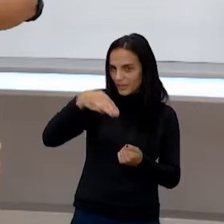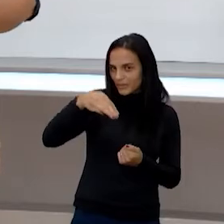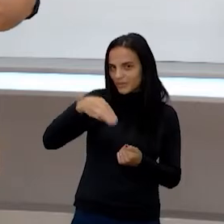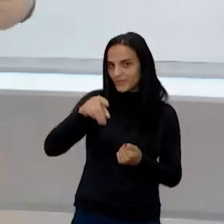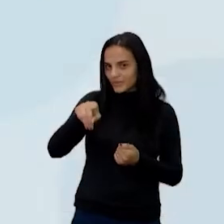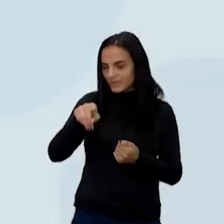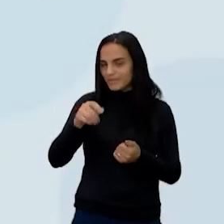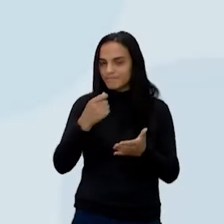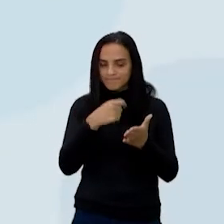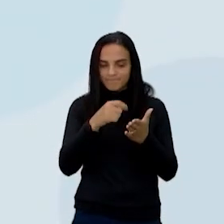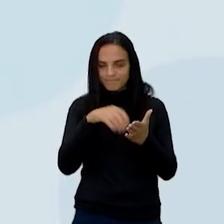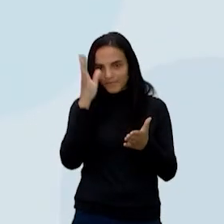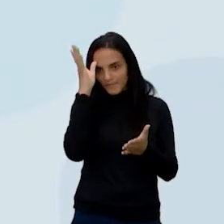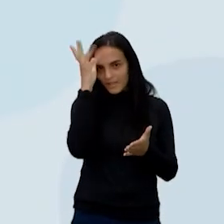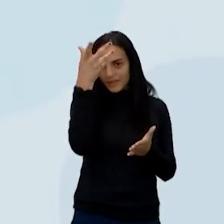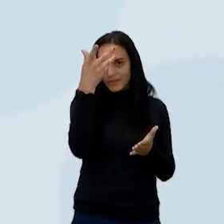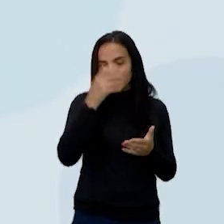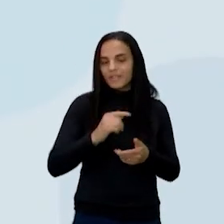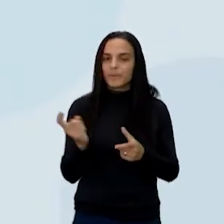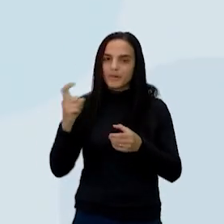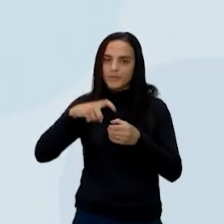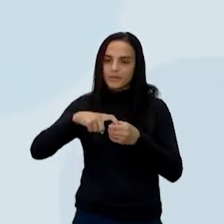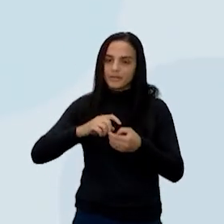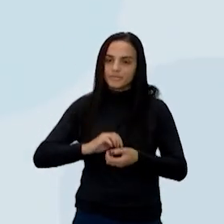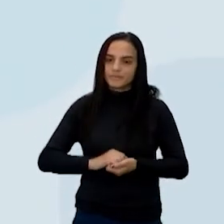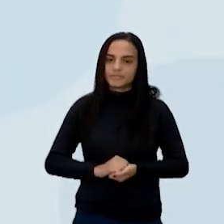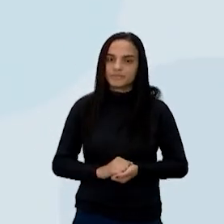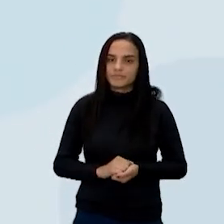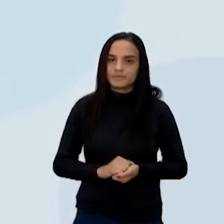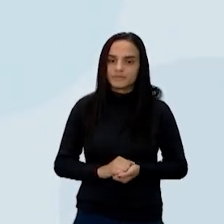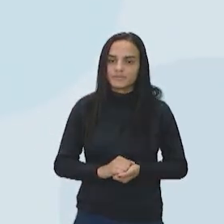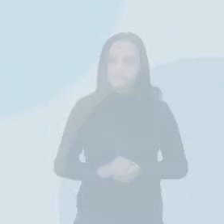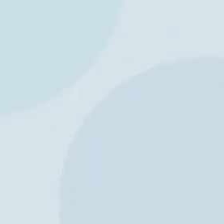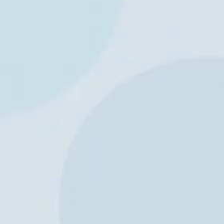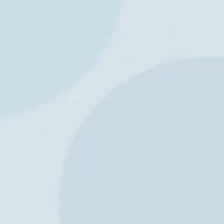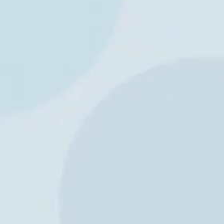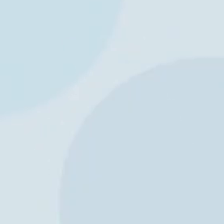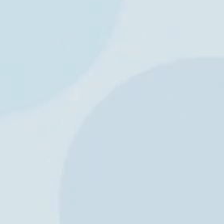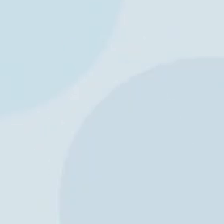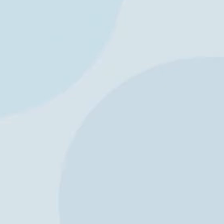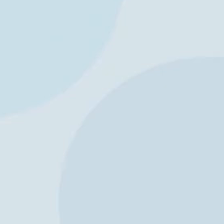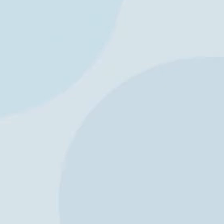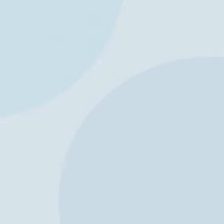a gente volta já já para ver qual a resposta correta.